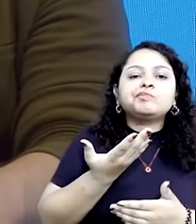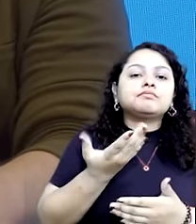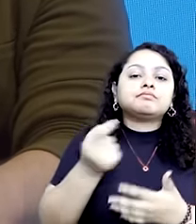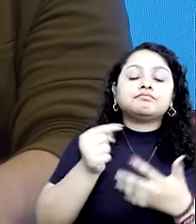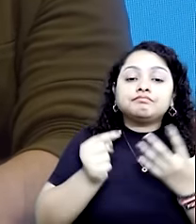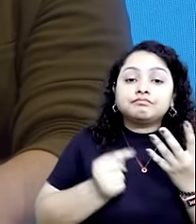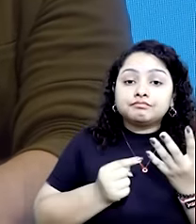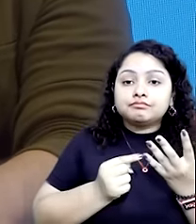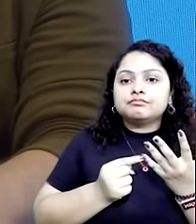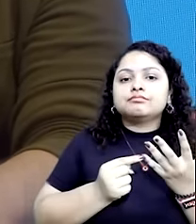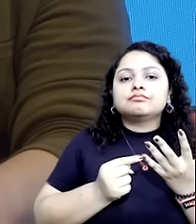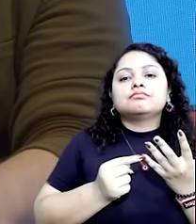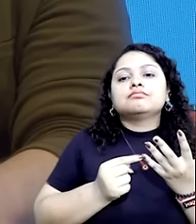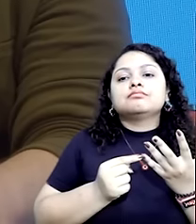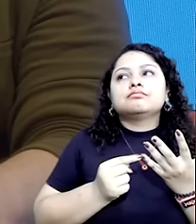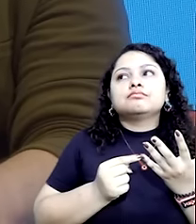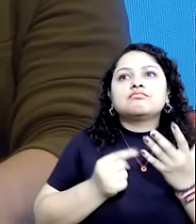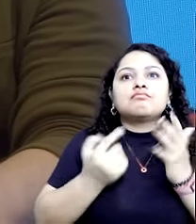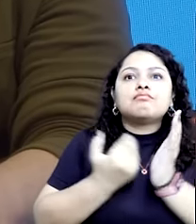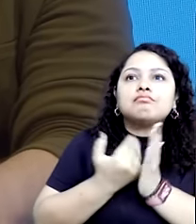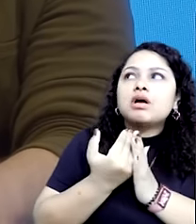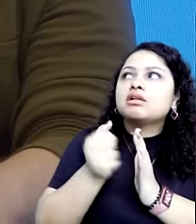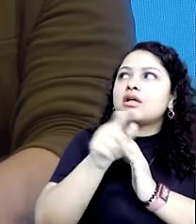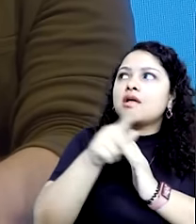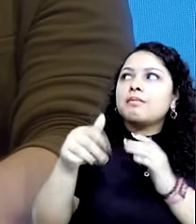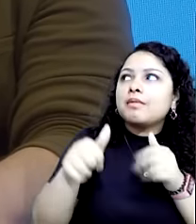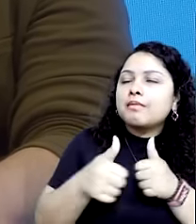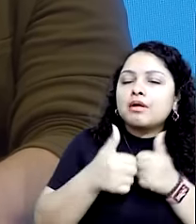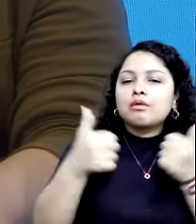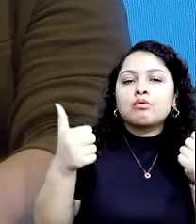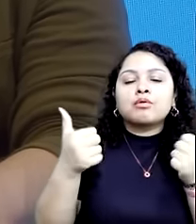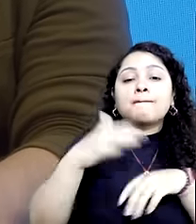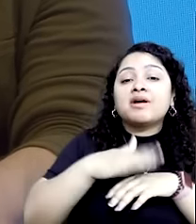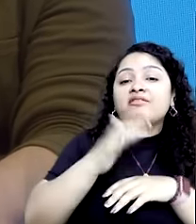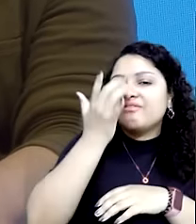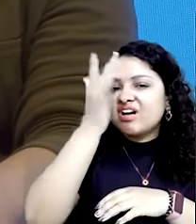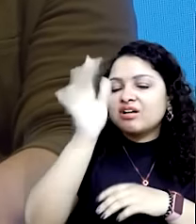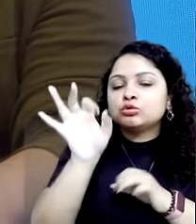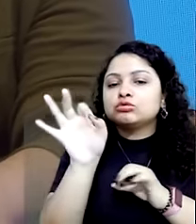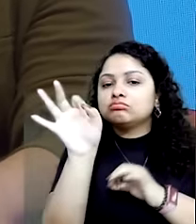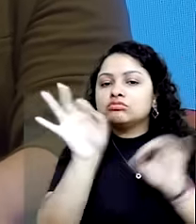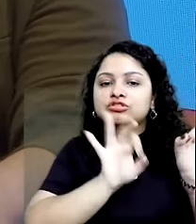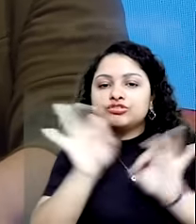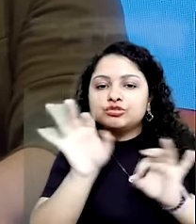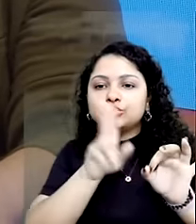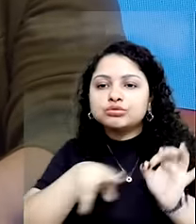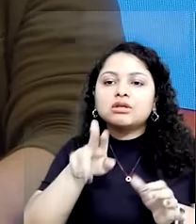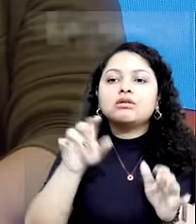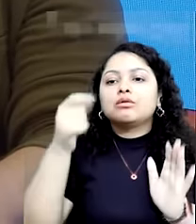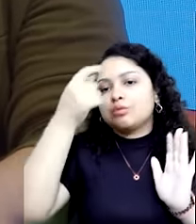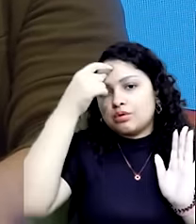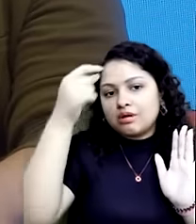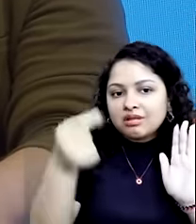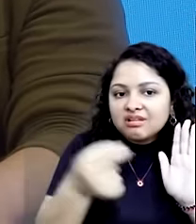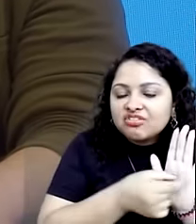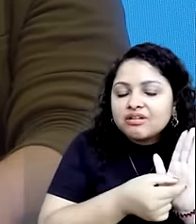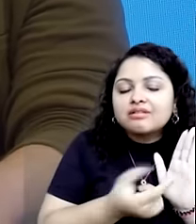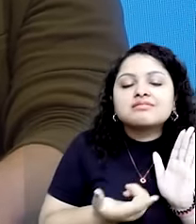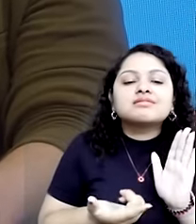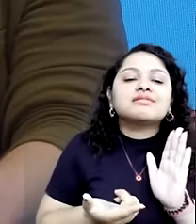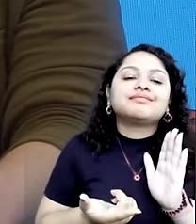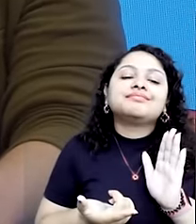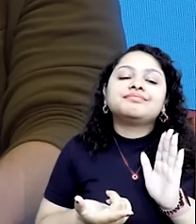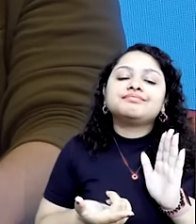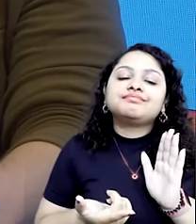a gente vai ter cada vez mais aplicativos melhores mais fáceis de operar com inteligência embutida nisso então